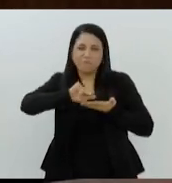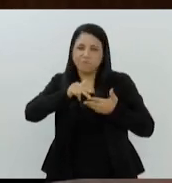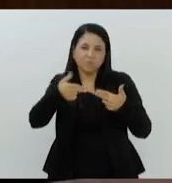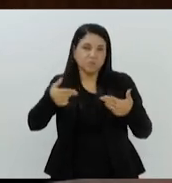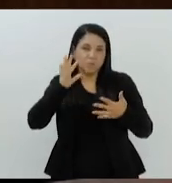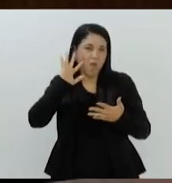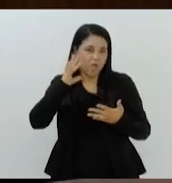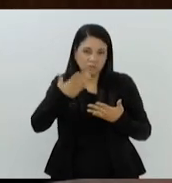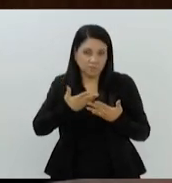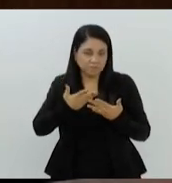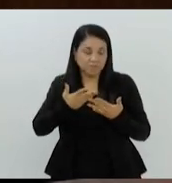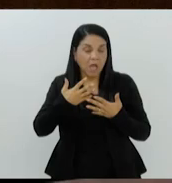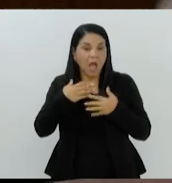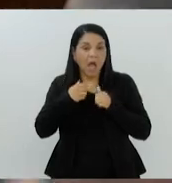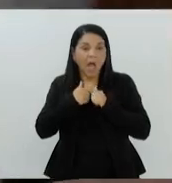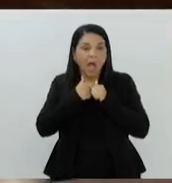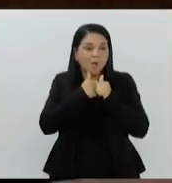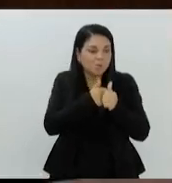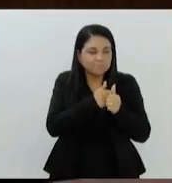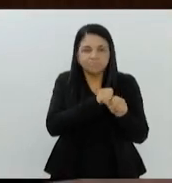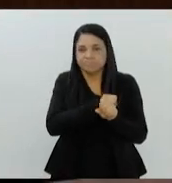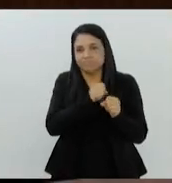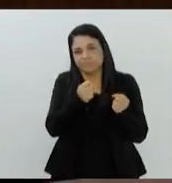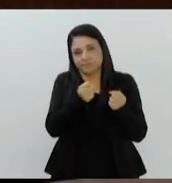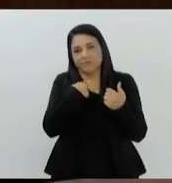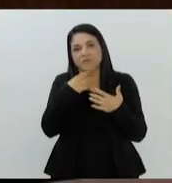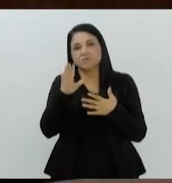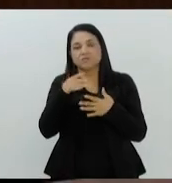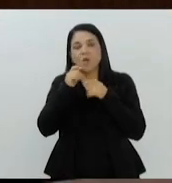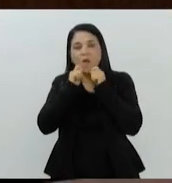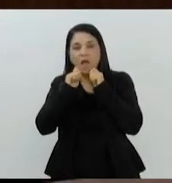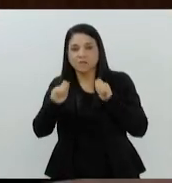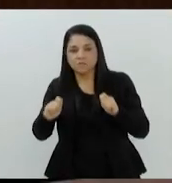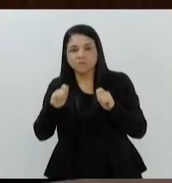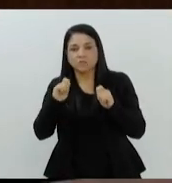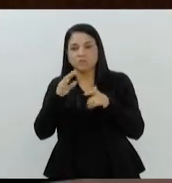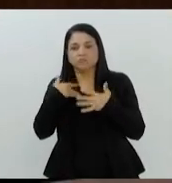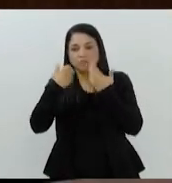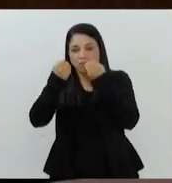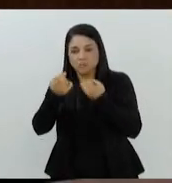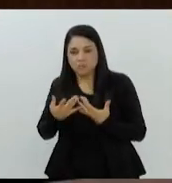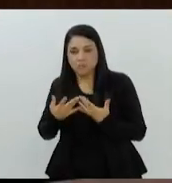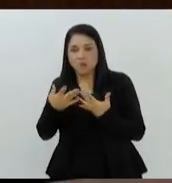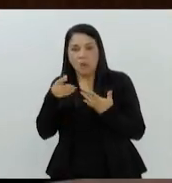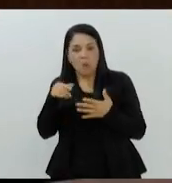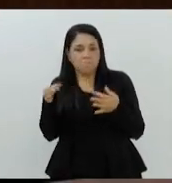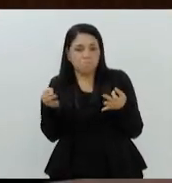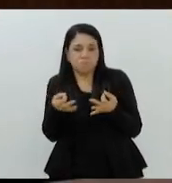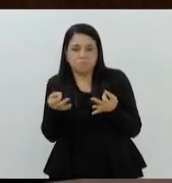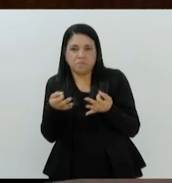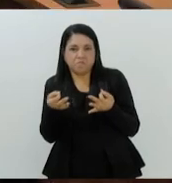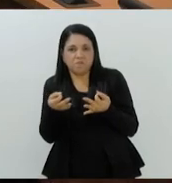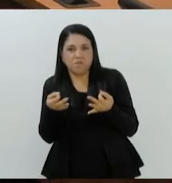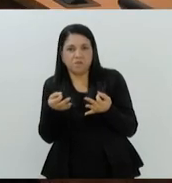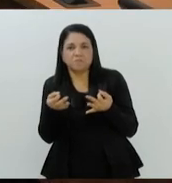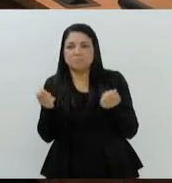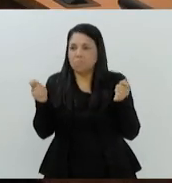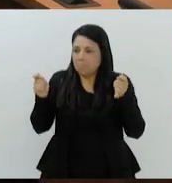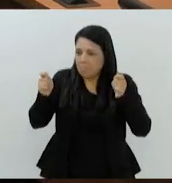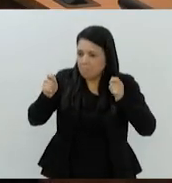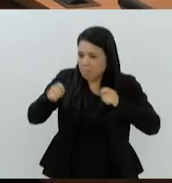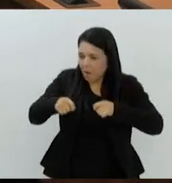que não dá, às vezes, para acompanhar. E quando vai ver, um assessor da gente, olha, aquilo ali é perfeitamente